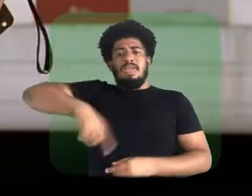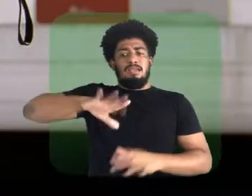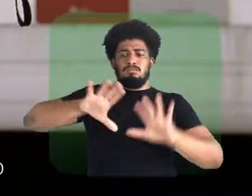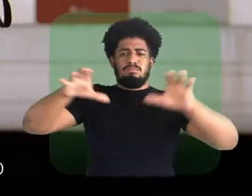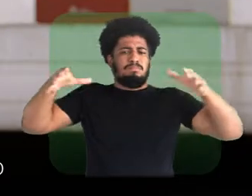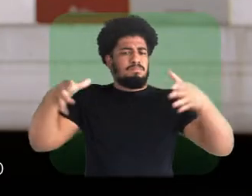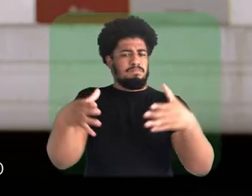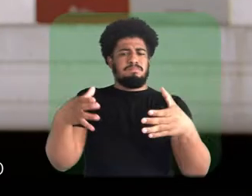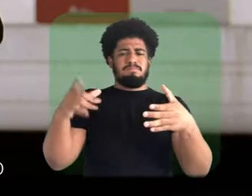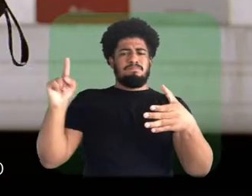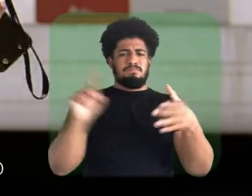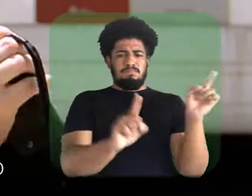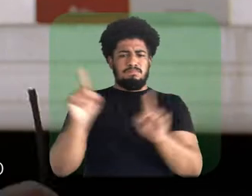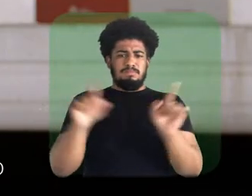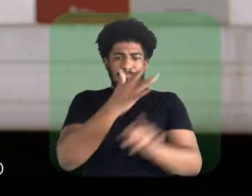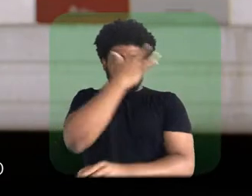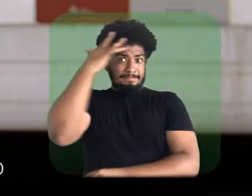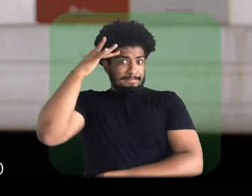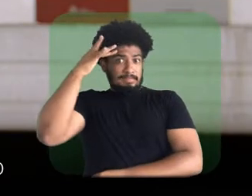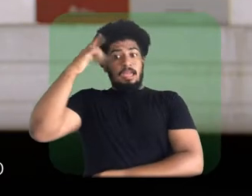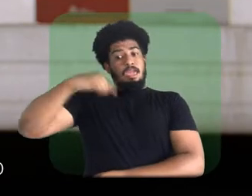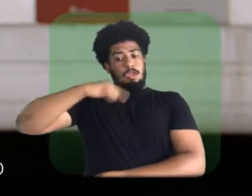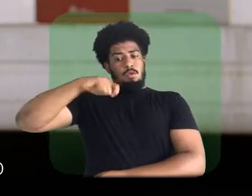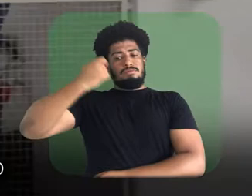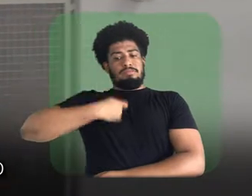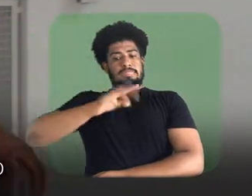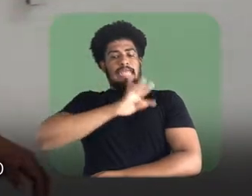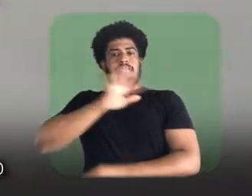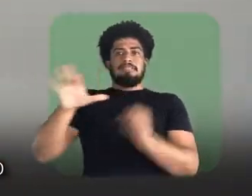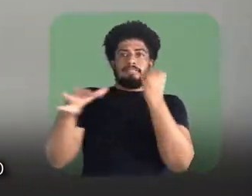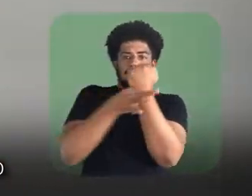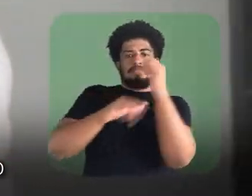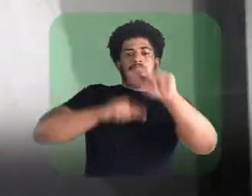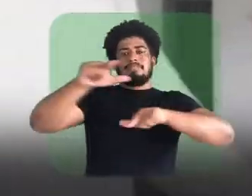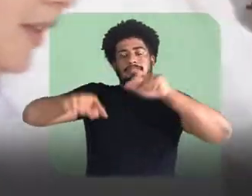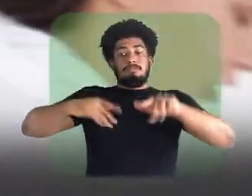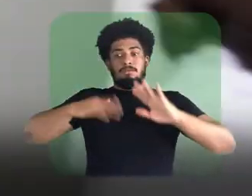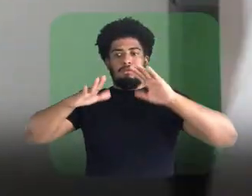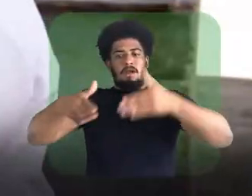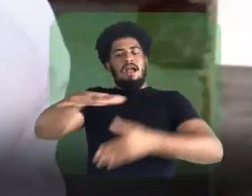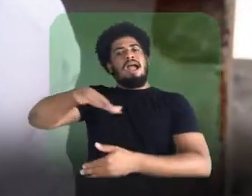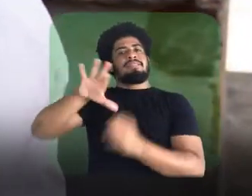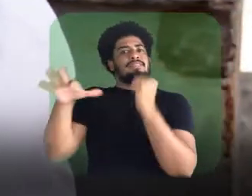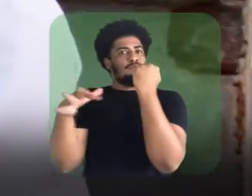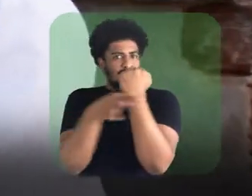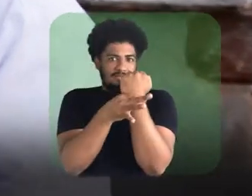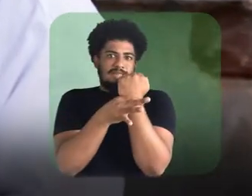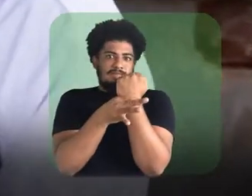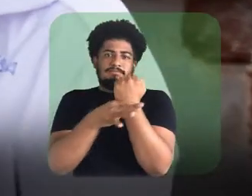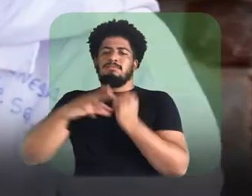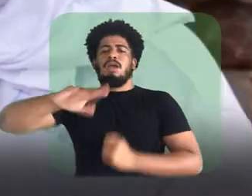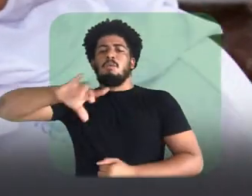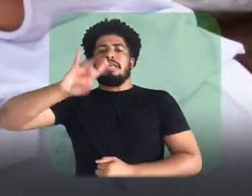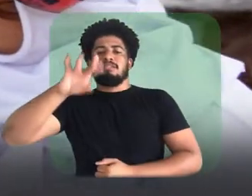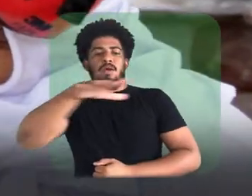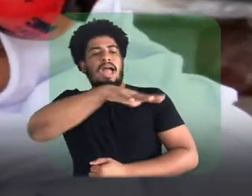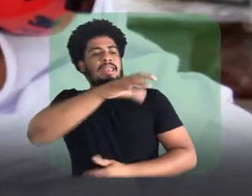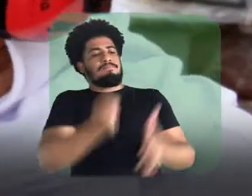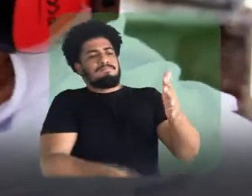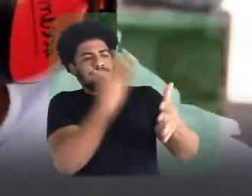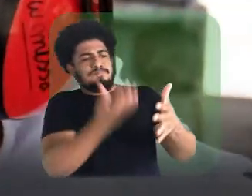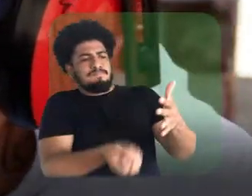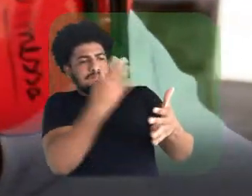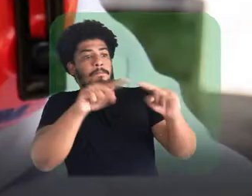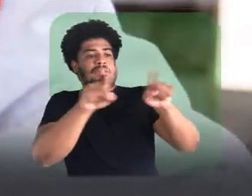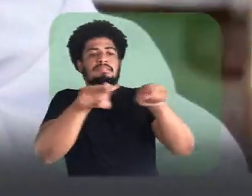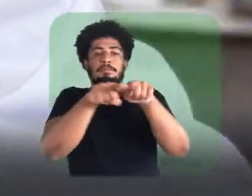logística, né? É uma grande equipe que eu, como técnico de segurança do trabalho, está mais centralizada, voltada para a área de segurança, seja só,